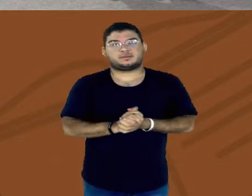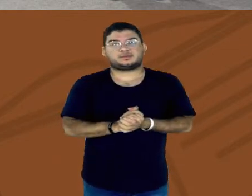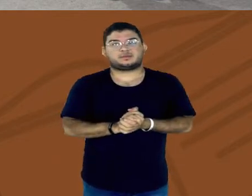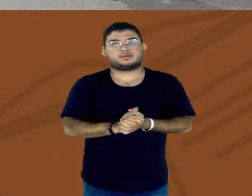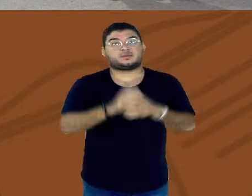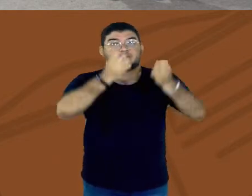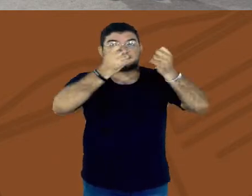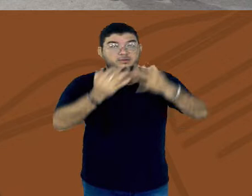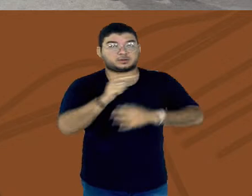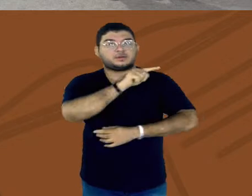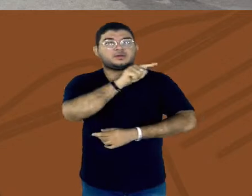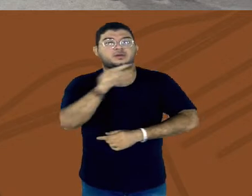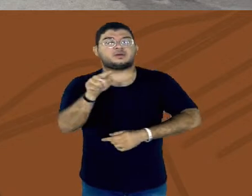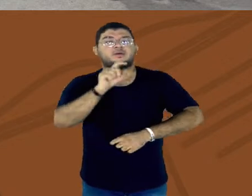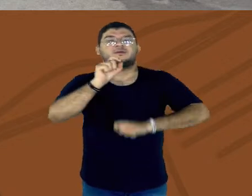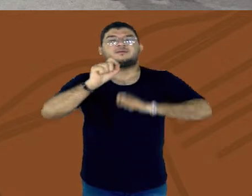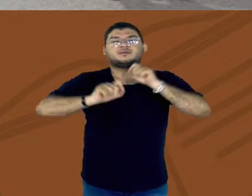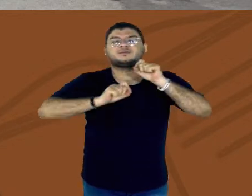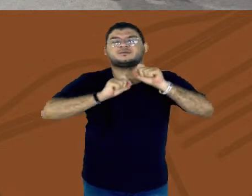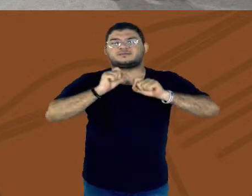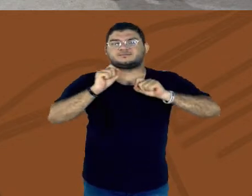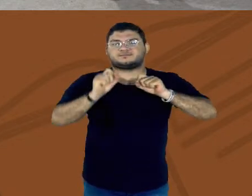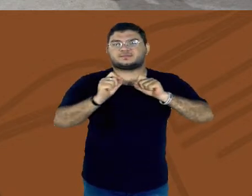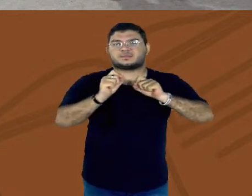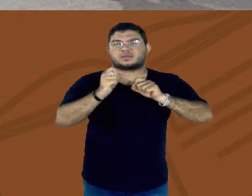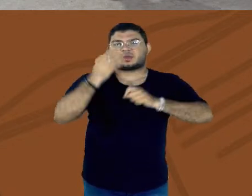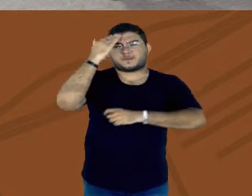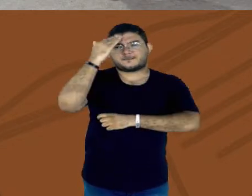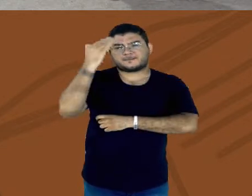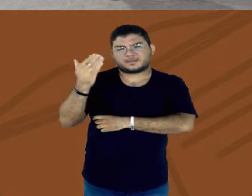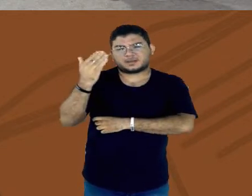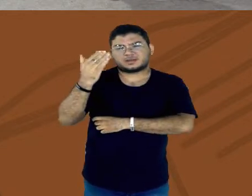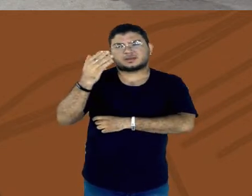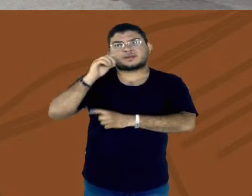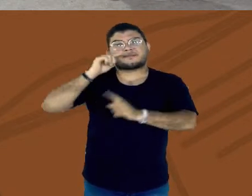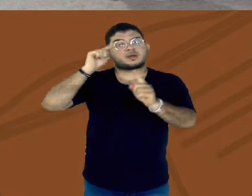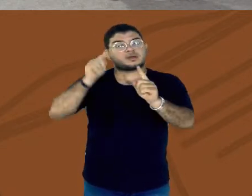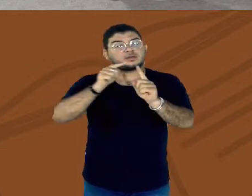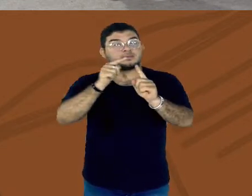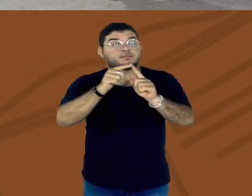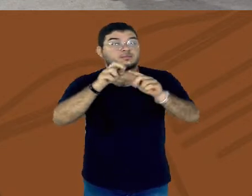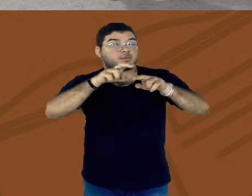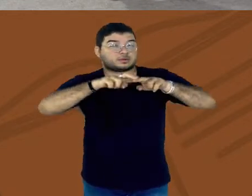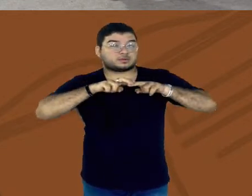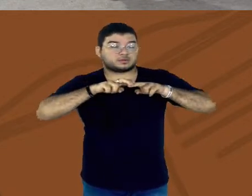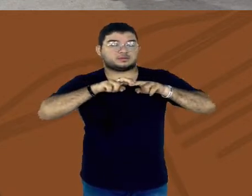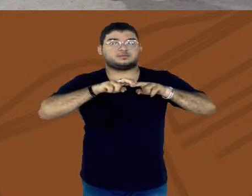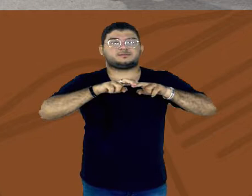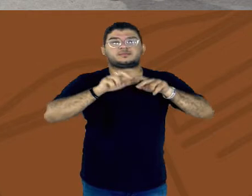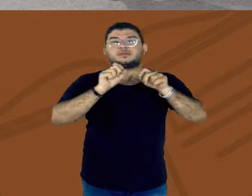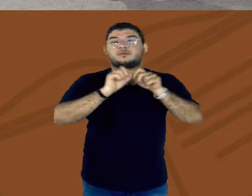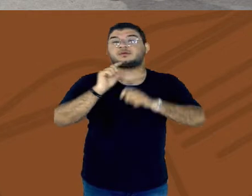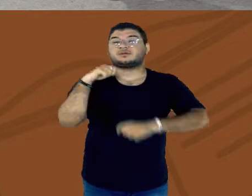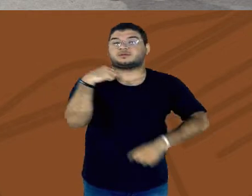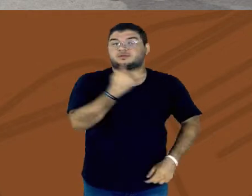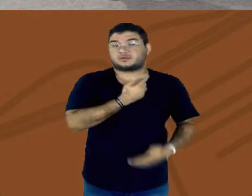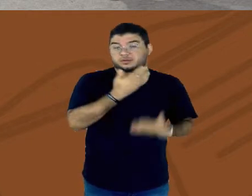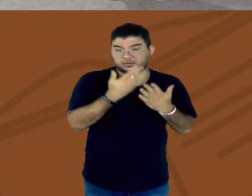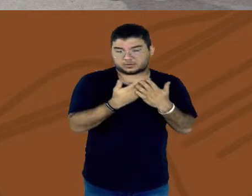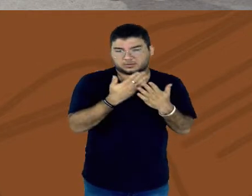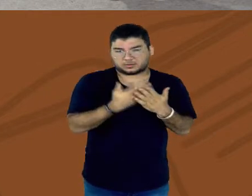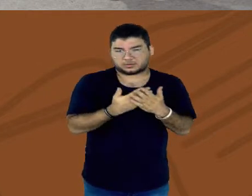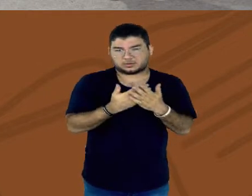para vocês uma das principais razões, um dos principais motivos que faz nós estudarmos